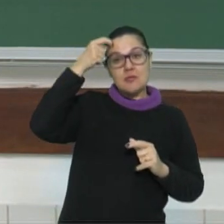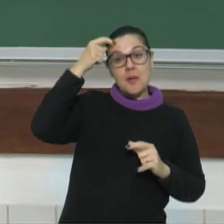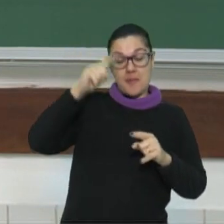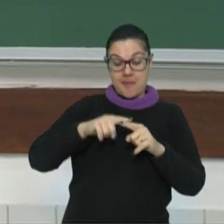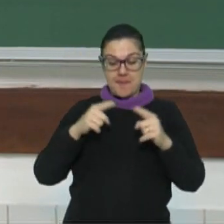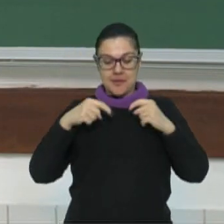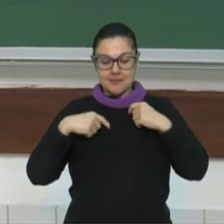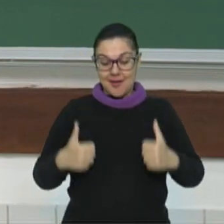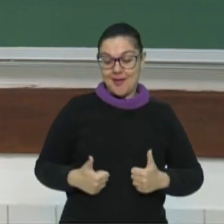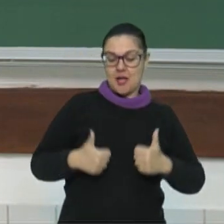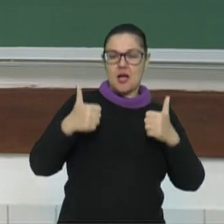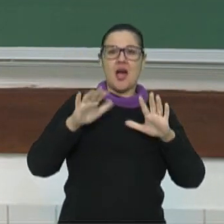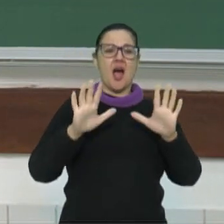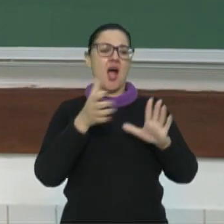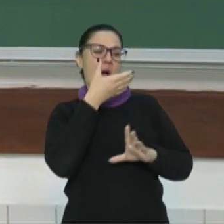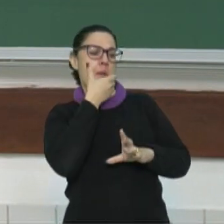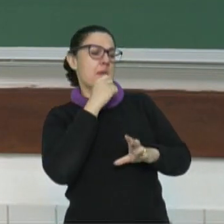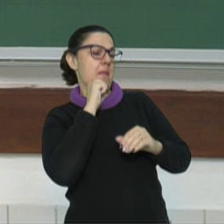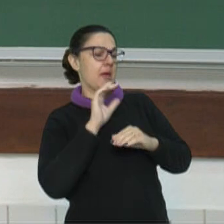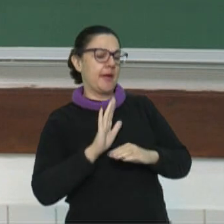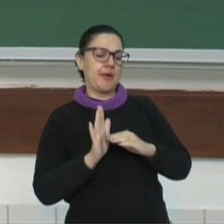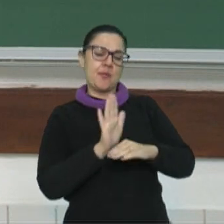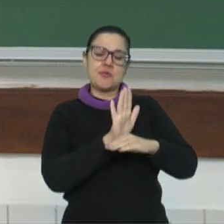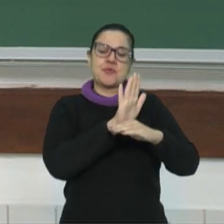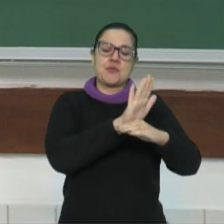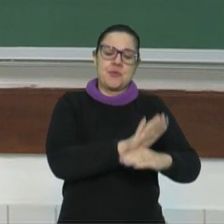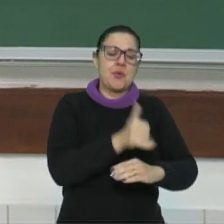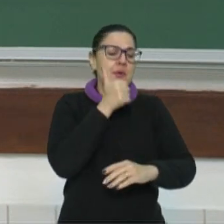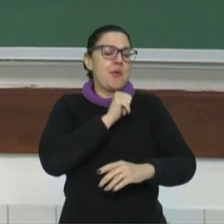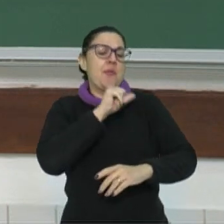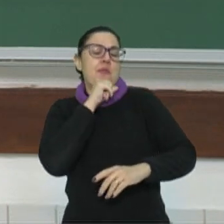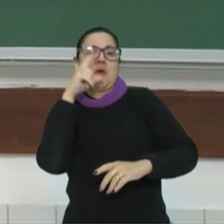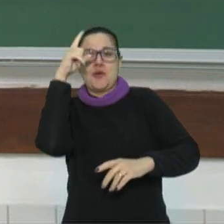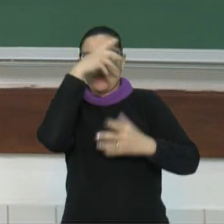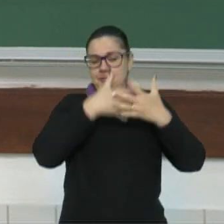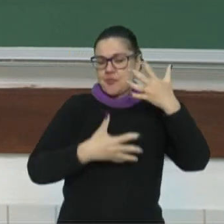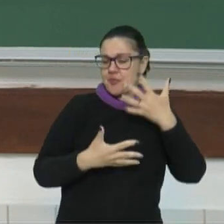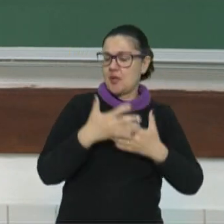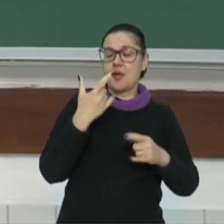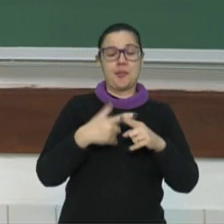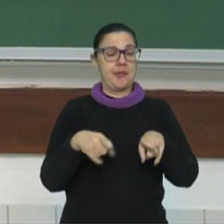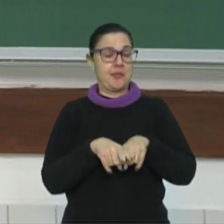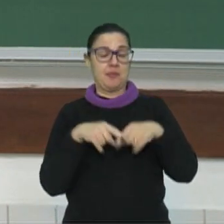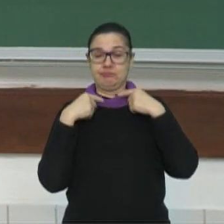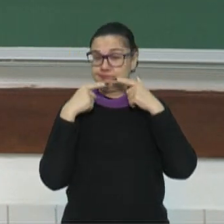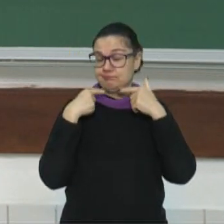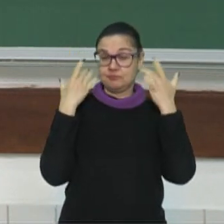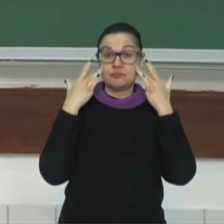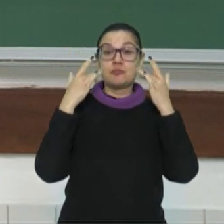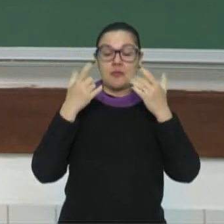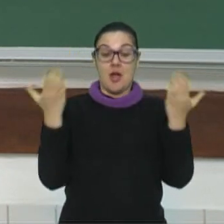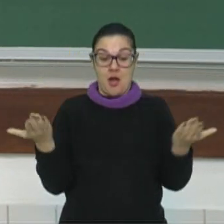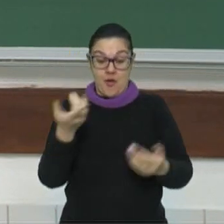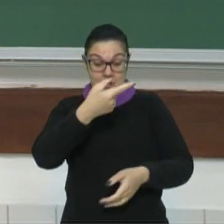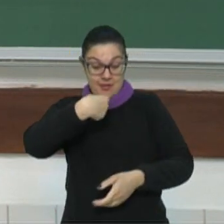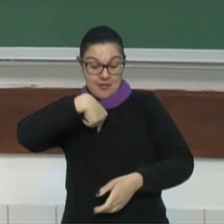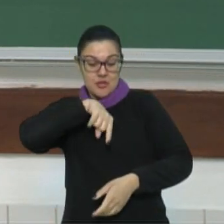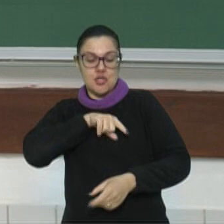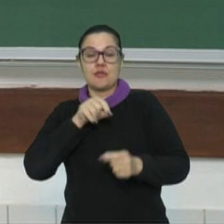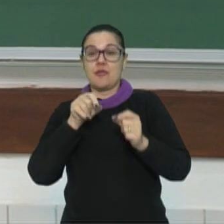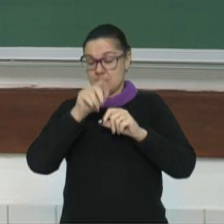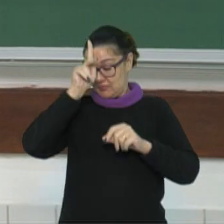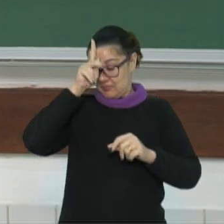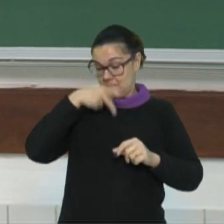construir isso. Ah, meu pai às vezes não ajudou, a mãe teve dificuldade para fazer isso, porque também não sabia. Mas agora nós vamos fazer isso